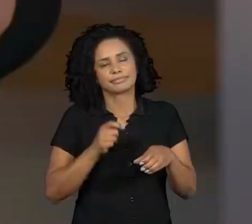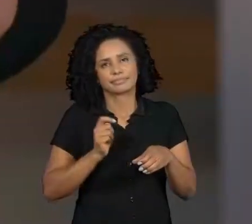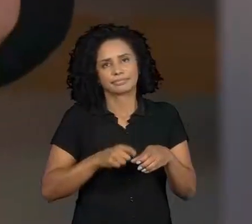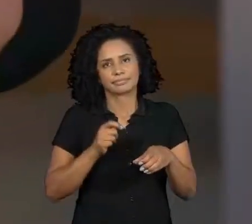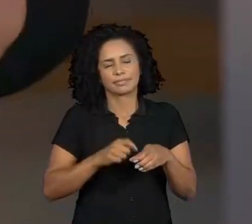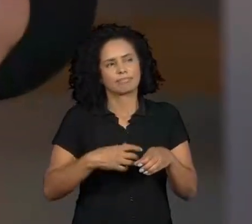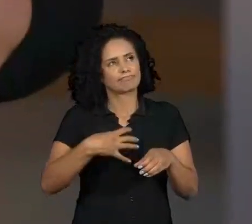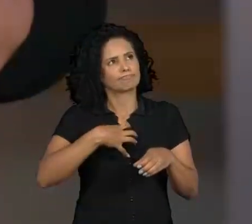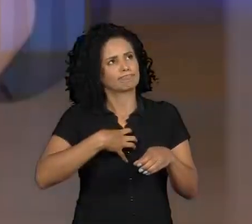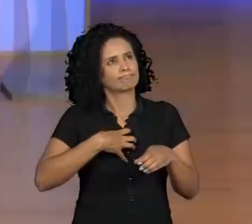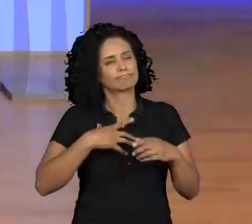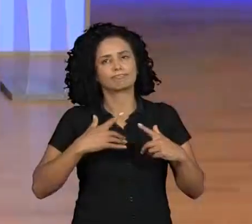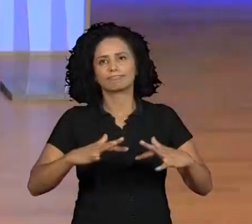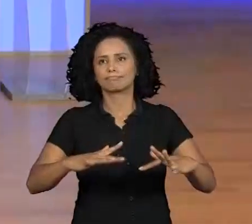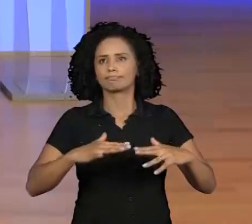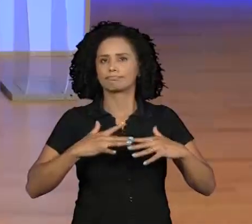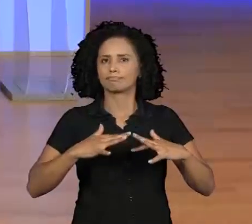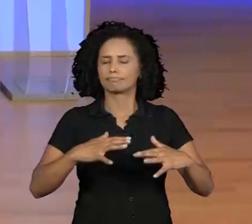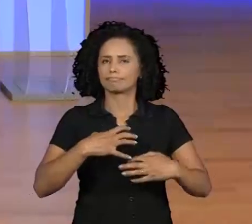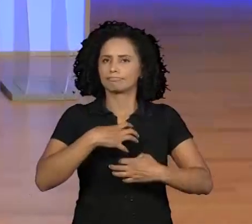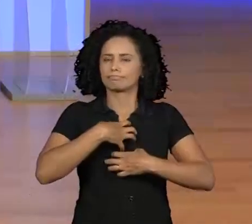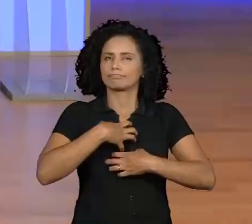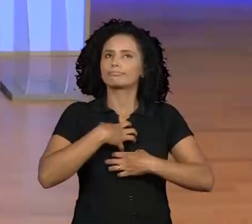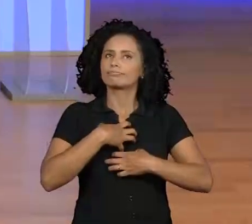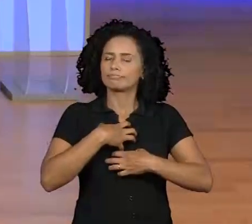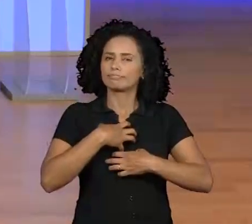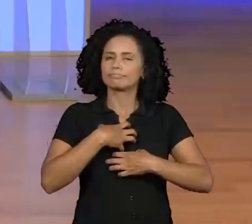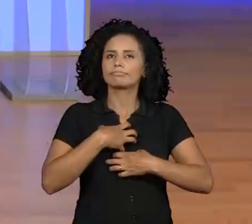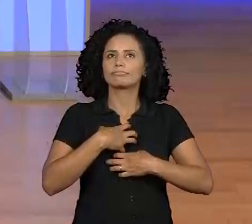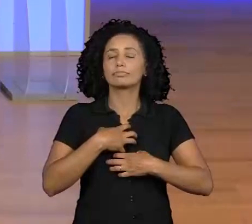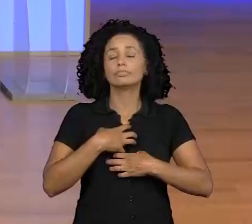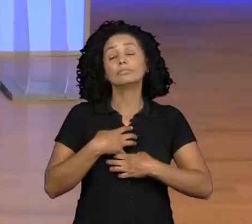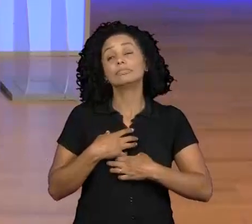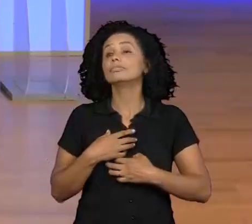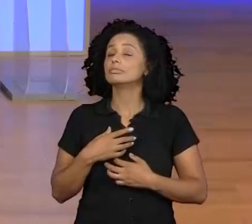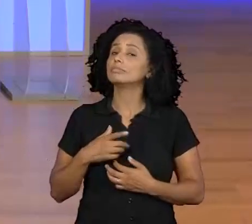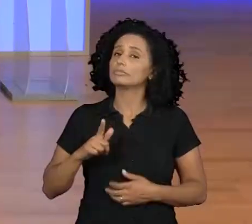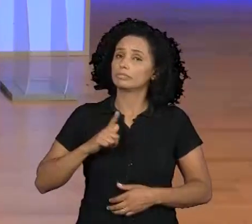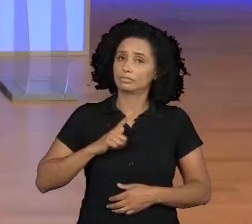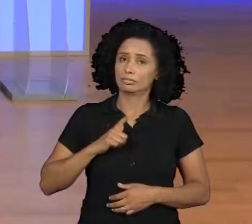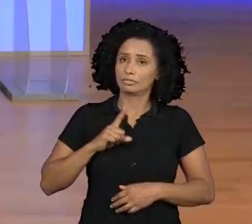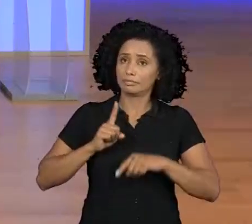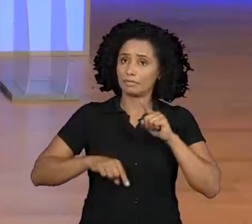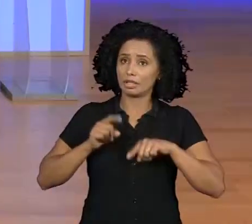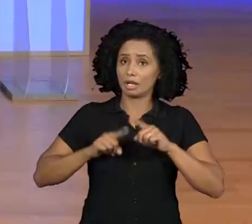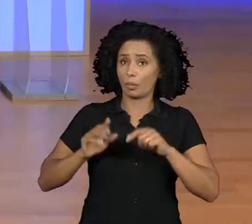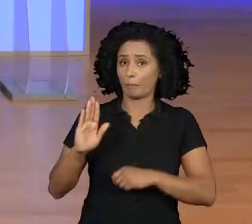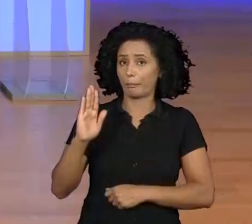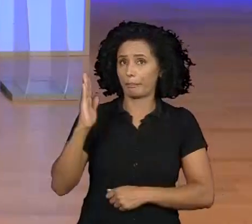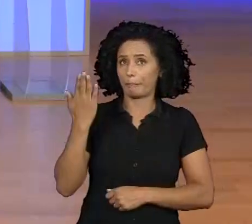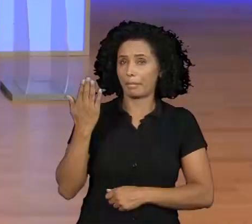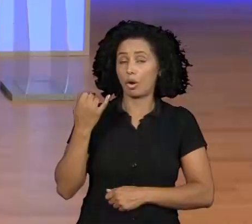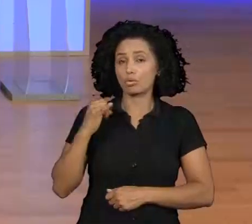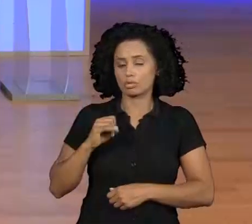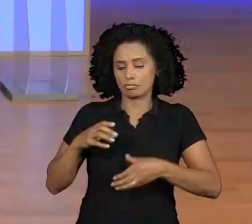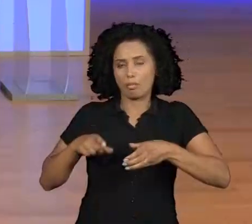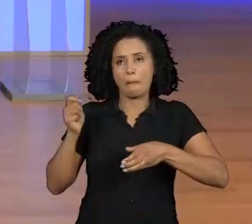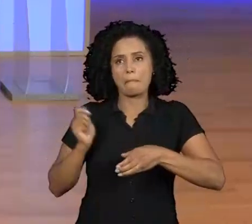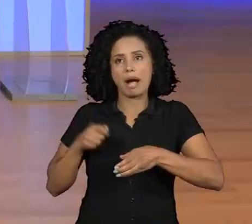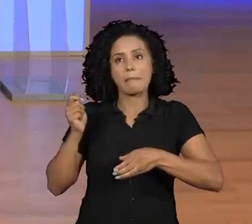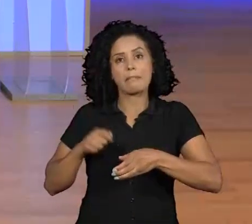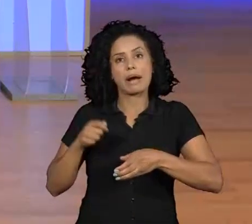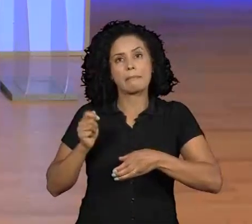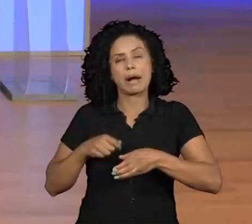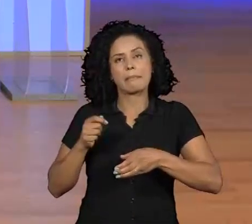Ouvindo esse som com este objeto de madeira no Sim. seu percutir, eu poderia dizer que esse